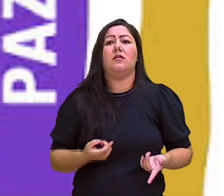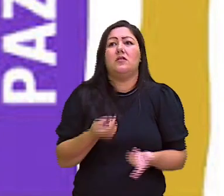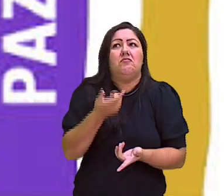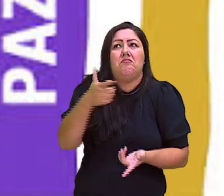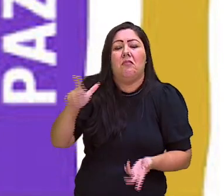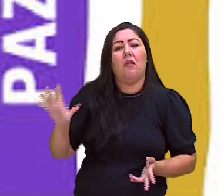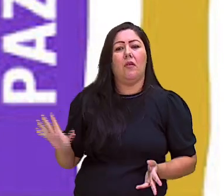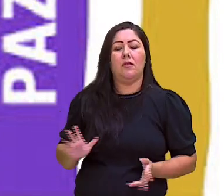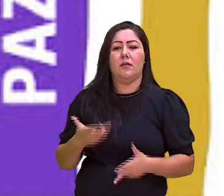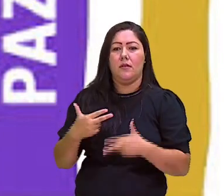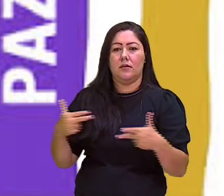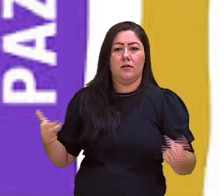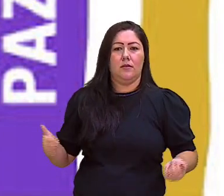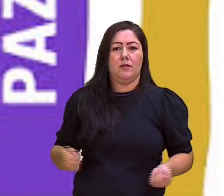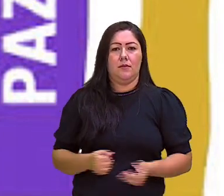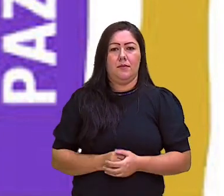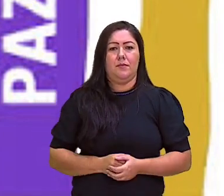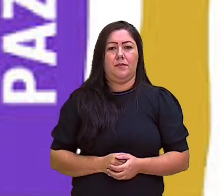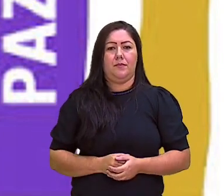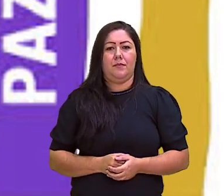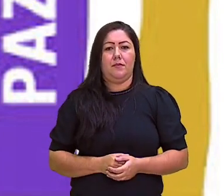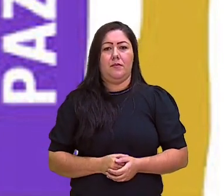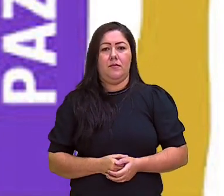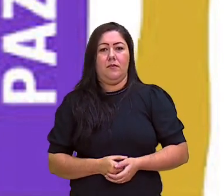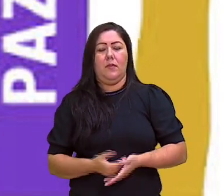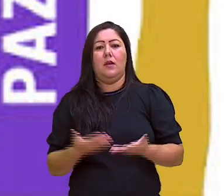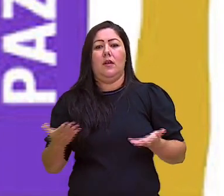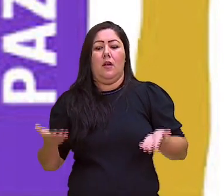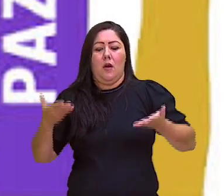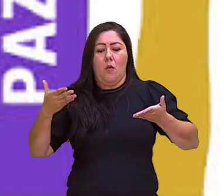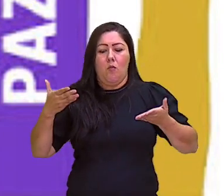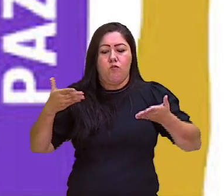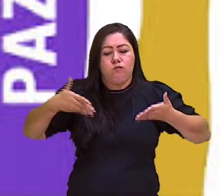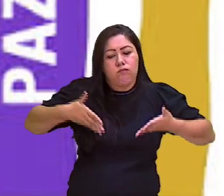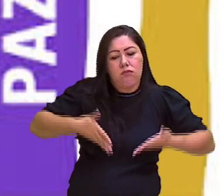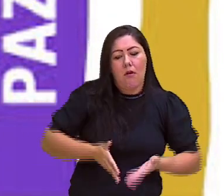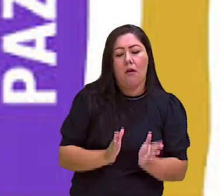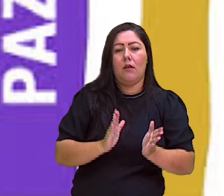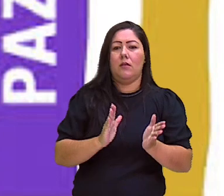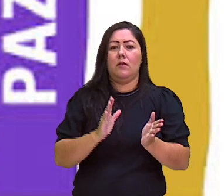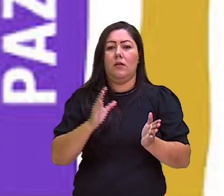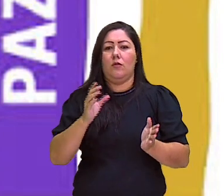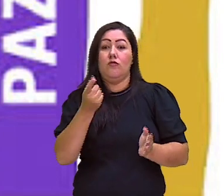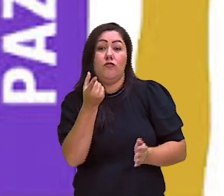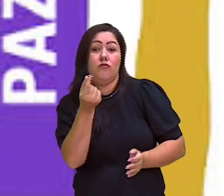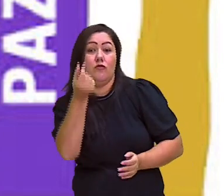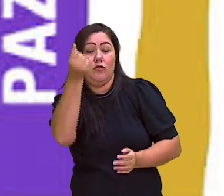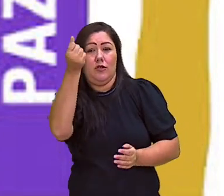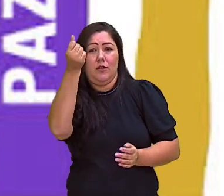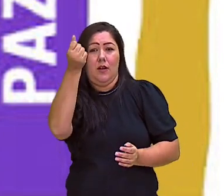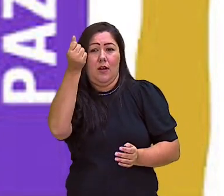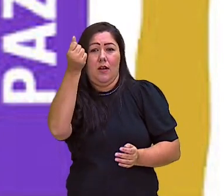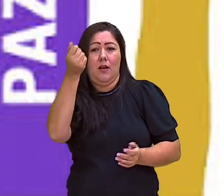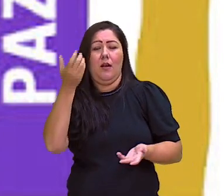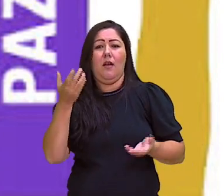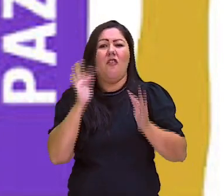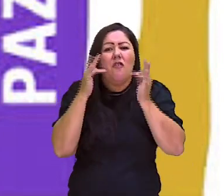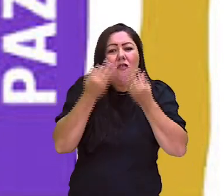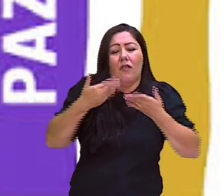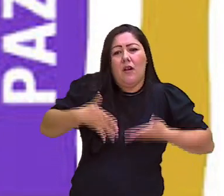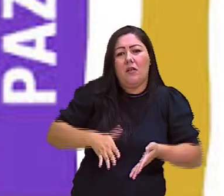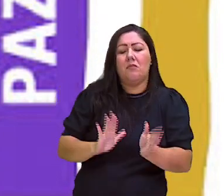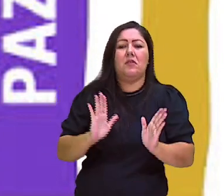natureza, origem nacional ou social, riqueza, nascimento ou qualquer